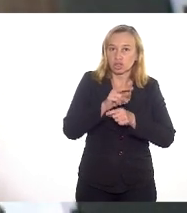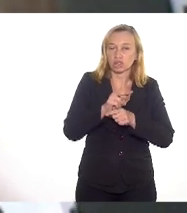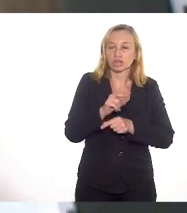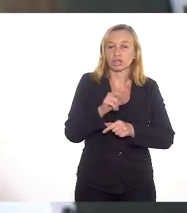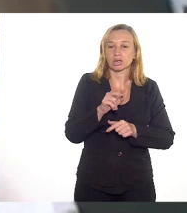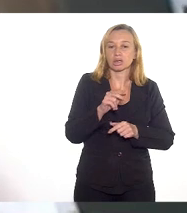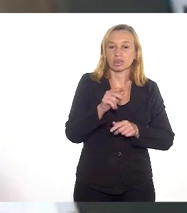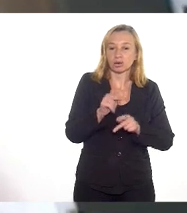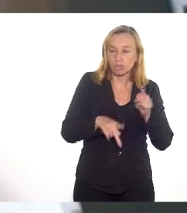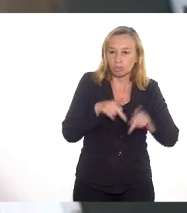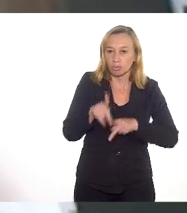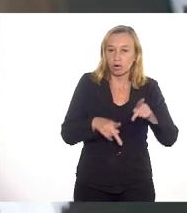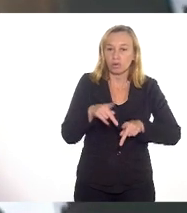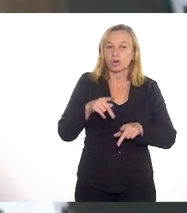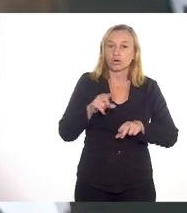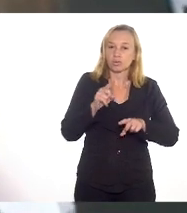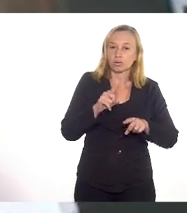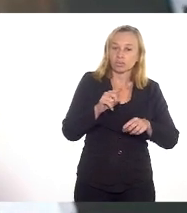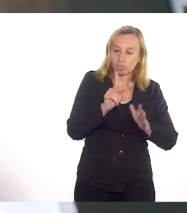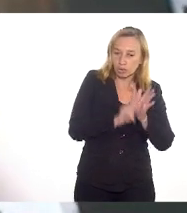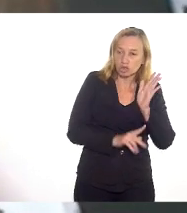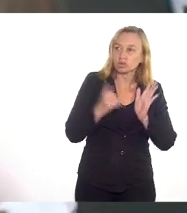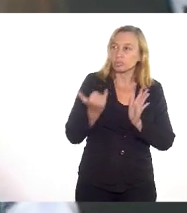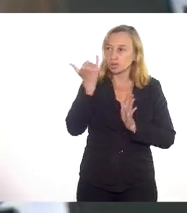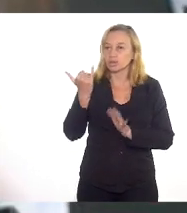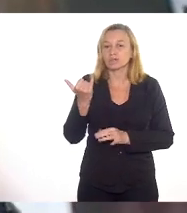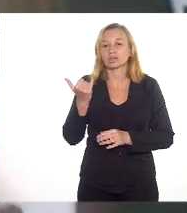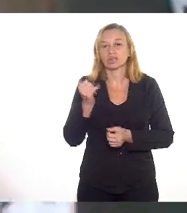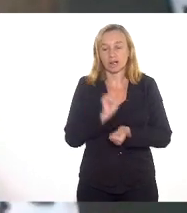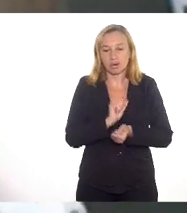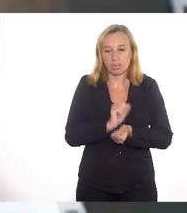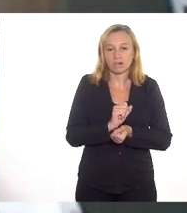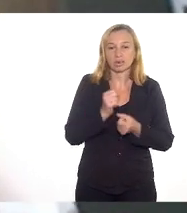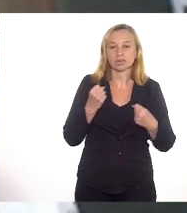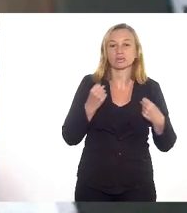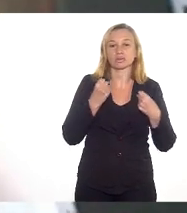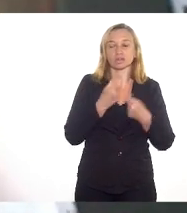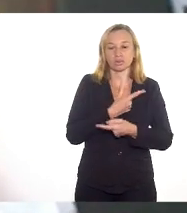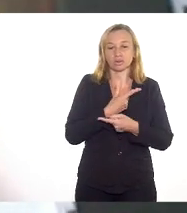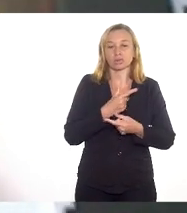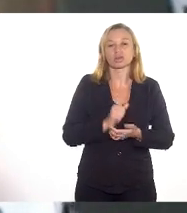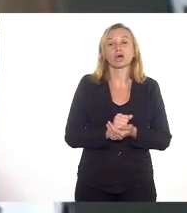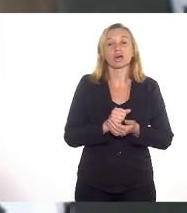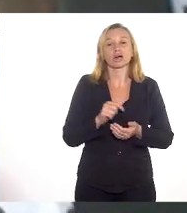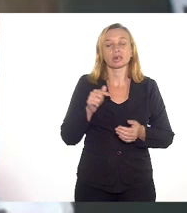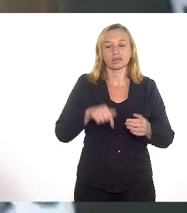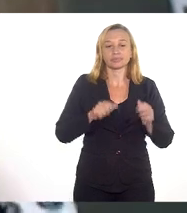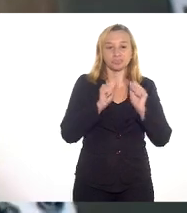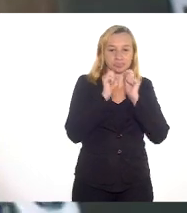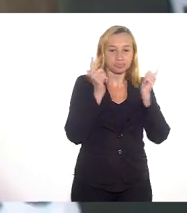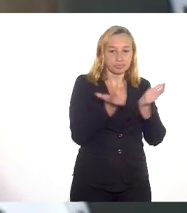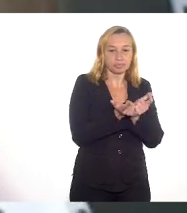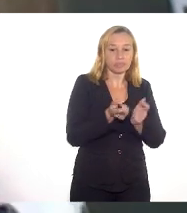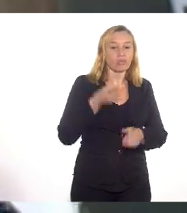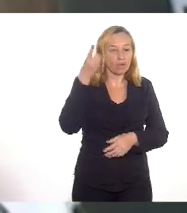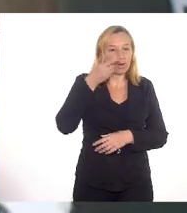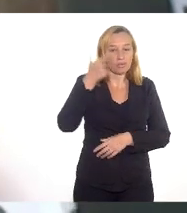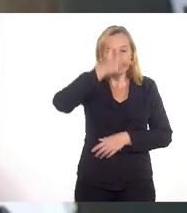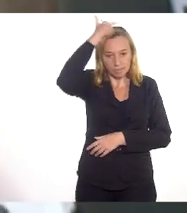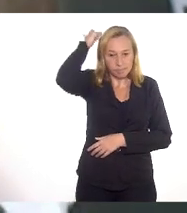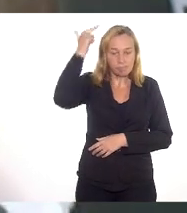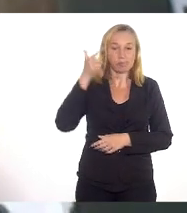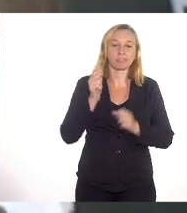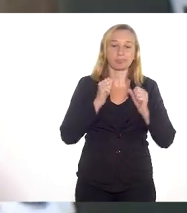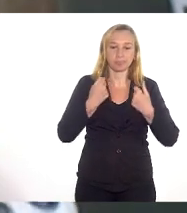Mas é um projeto importante que eu espero que dê certo. Mas nós estaremos atentos aqui na Assembleia Legislativa, até porque, deputados Paulo, se precisar de